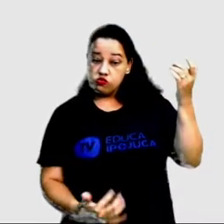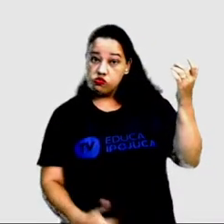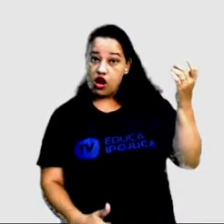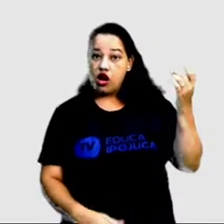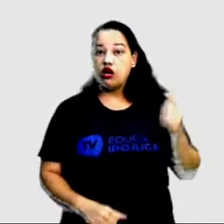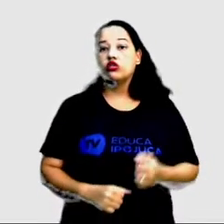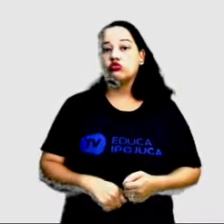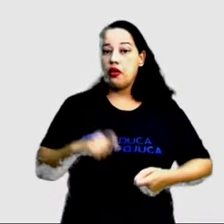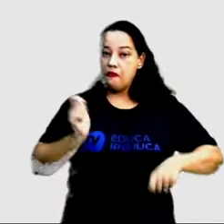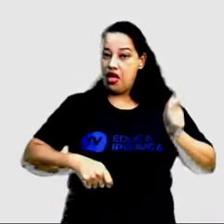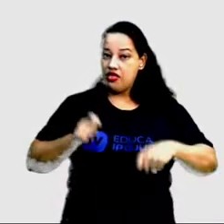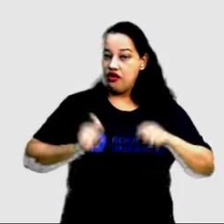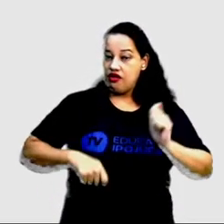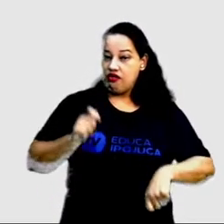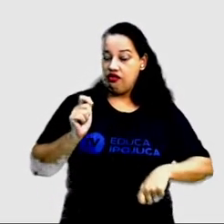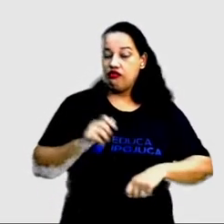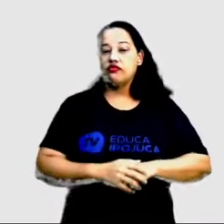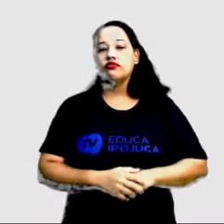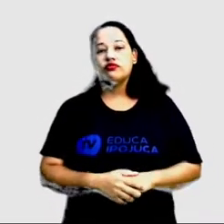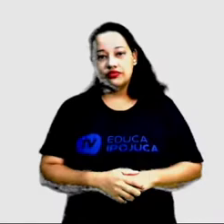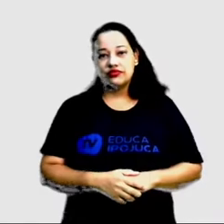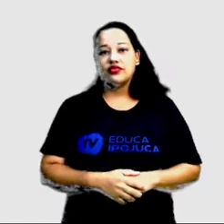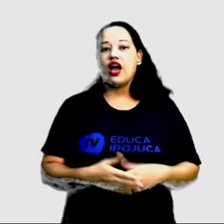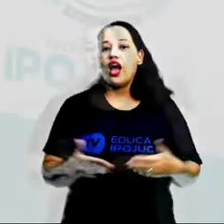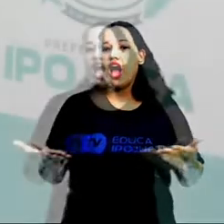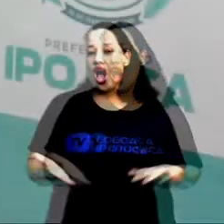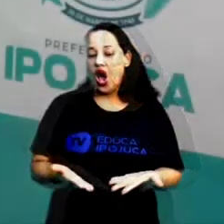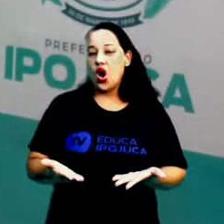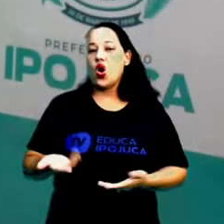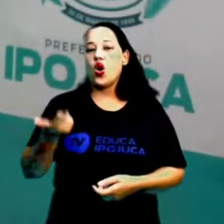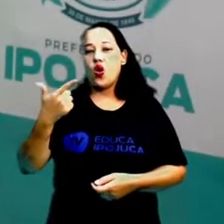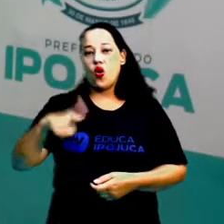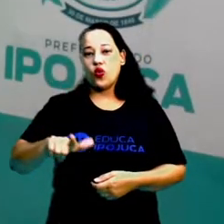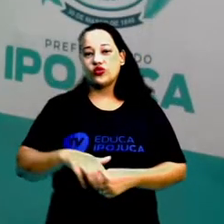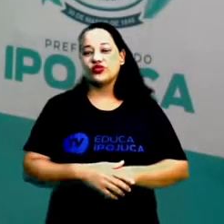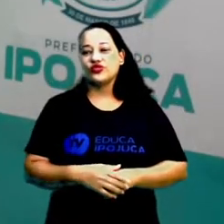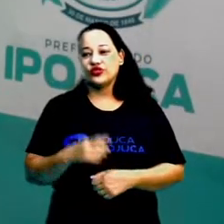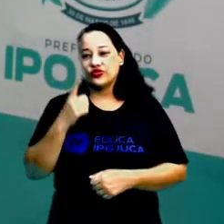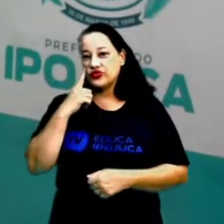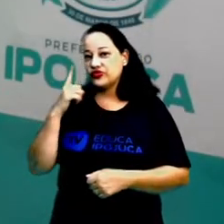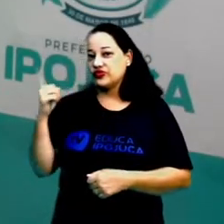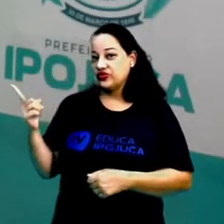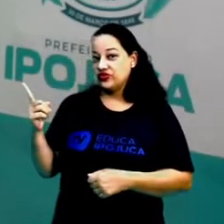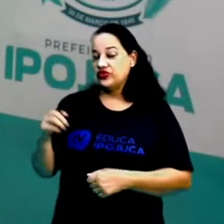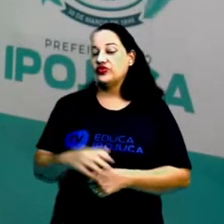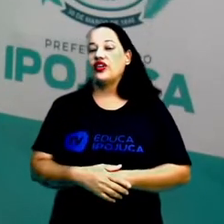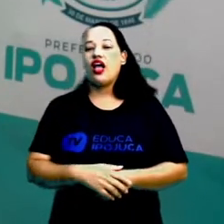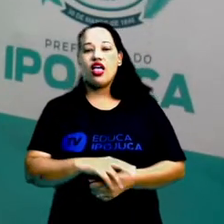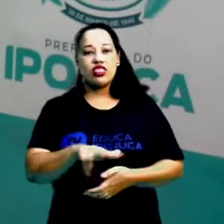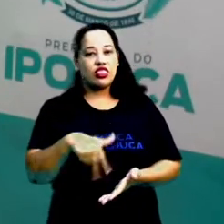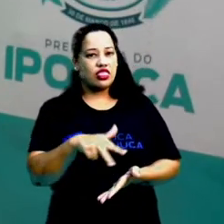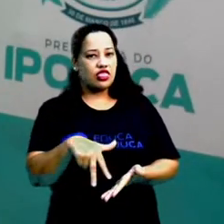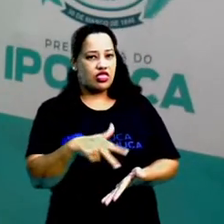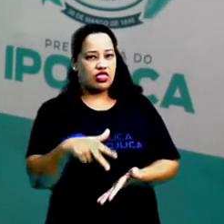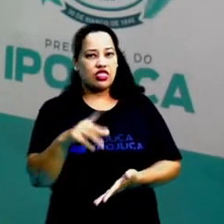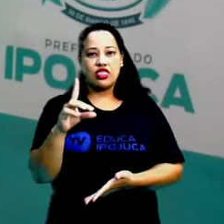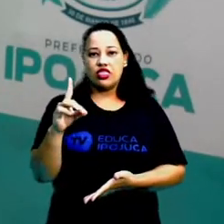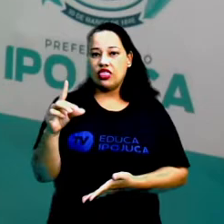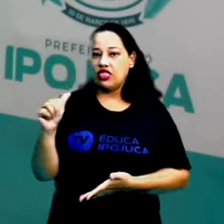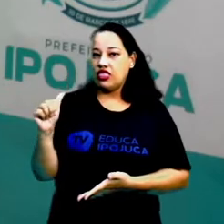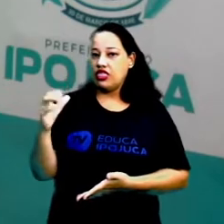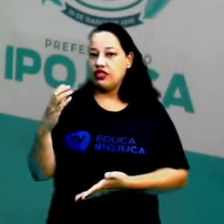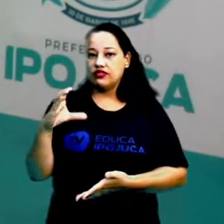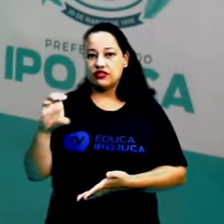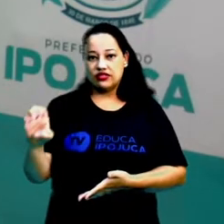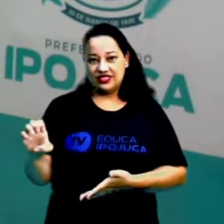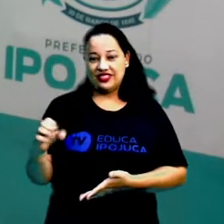baterias, beleza? Vamos agora para o dance, que é um som mais novo, entre aspas, né? Ela começou